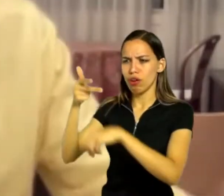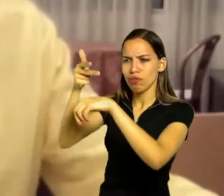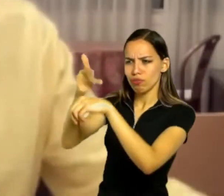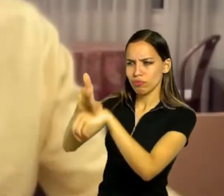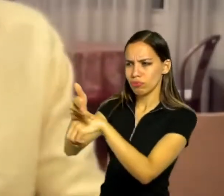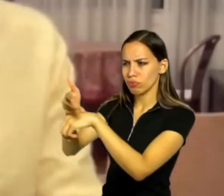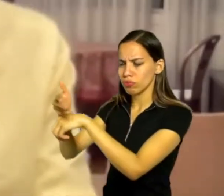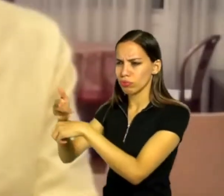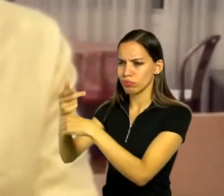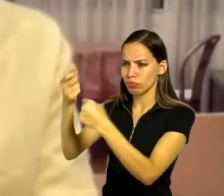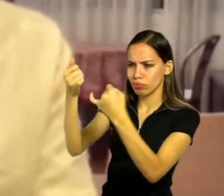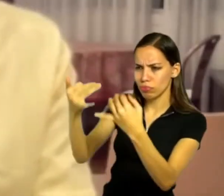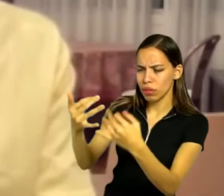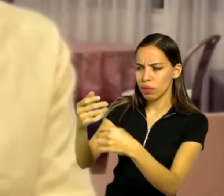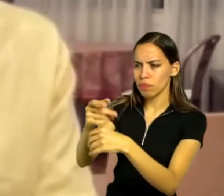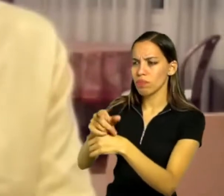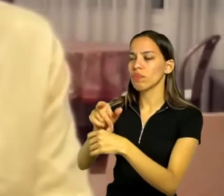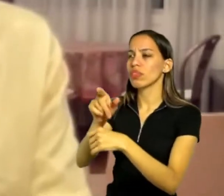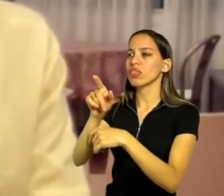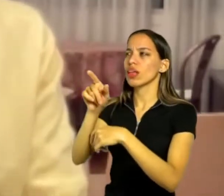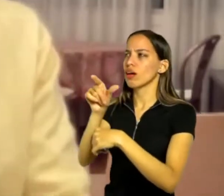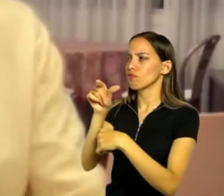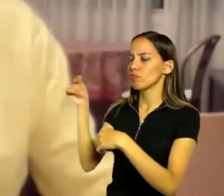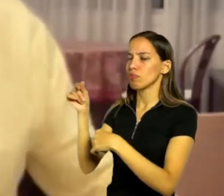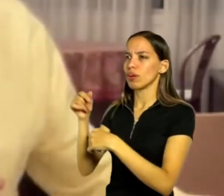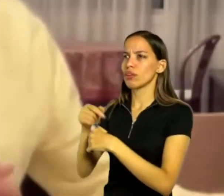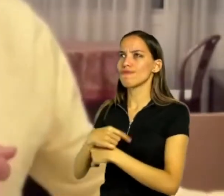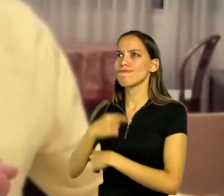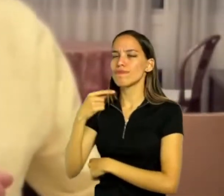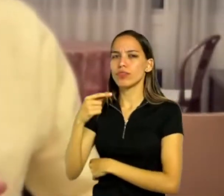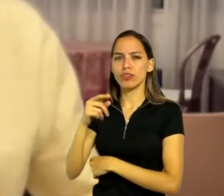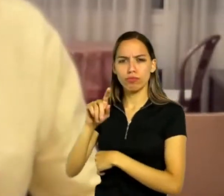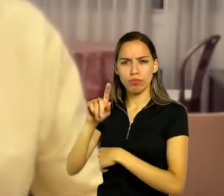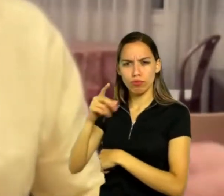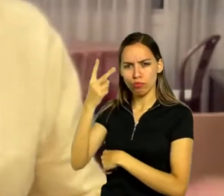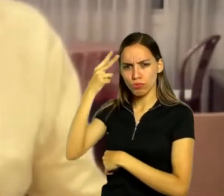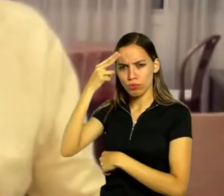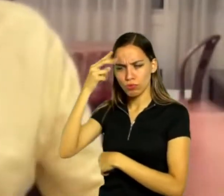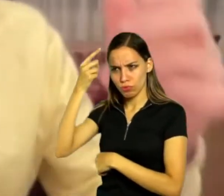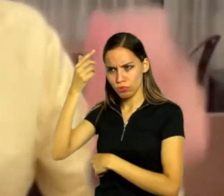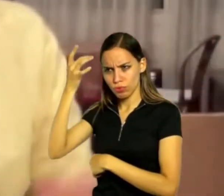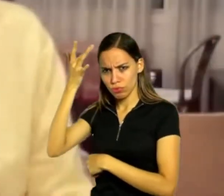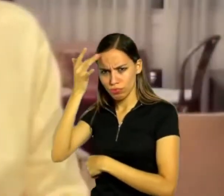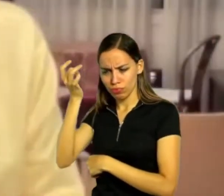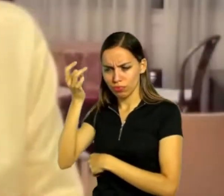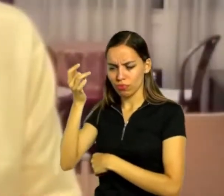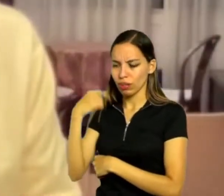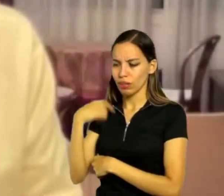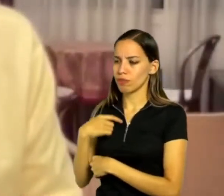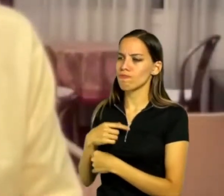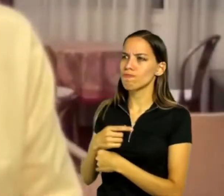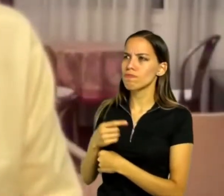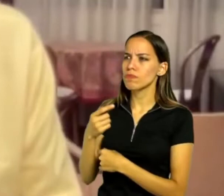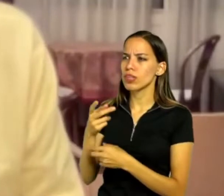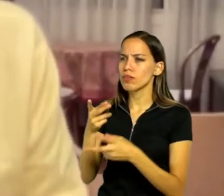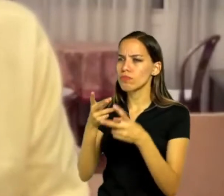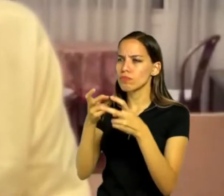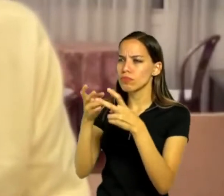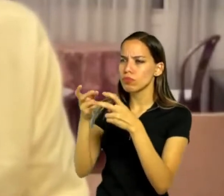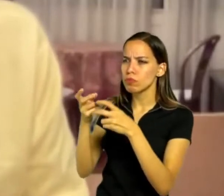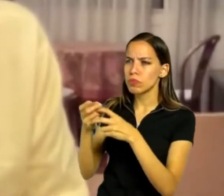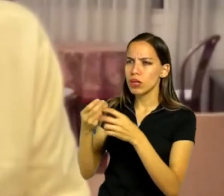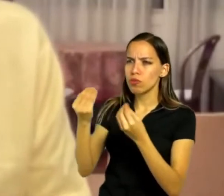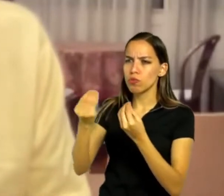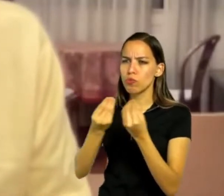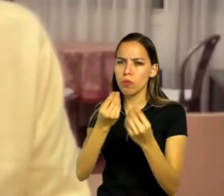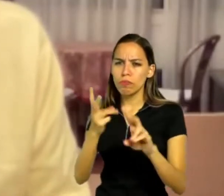cadeia, os presos, as muralhas, os guardas de metralhadora nas muralhas, que é o que usava naquele tempo.